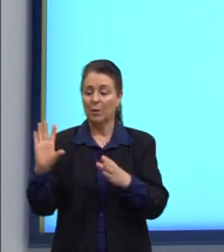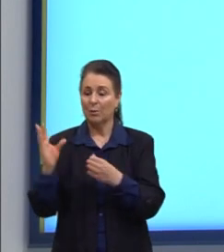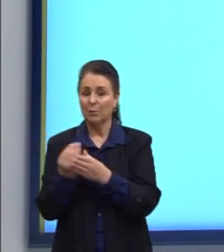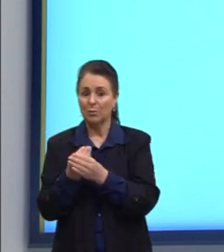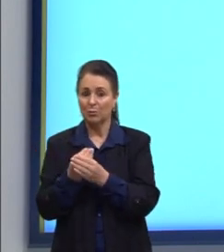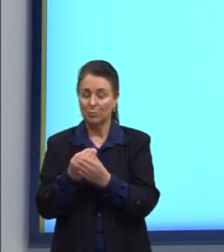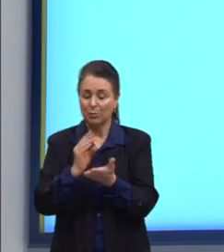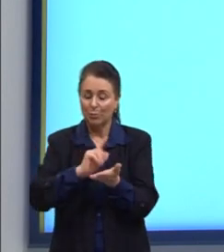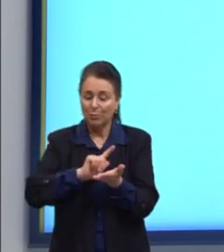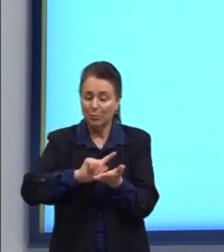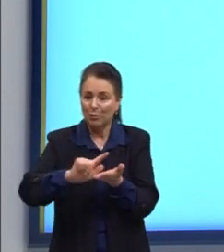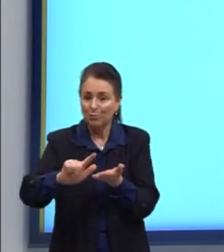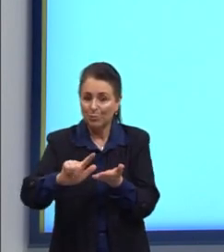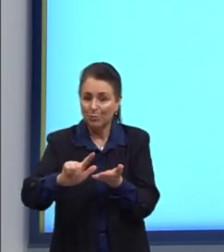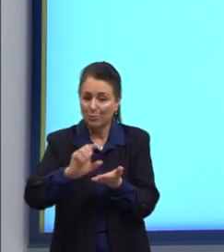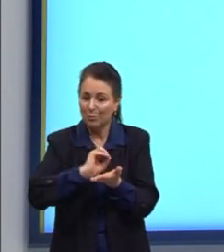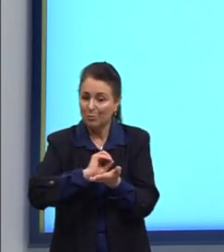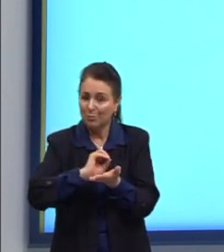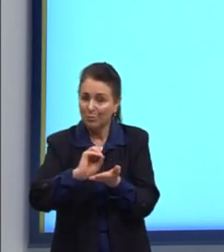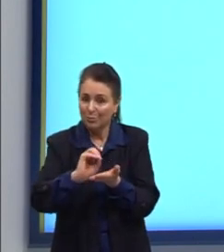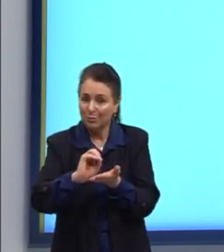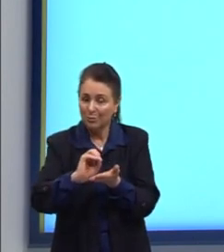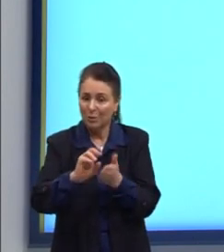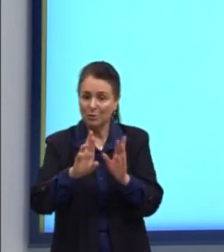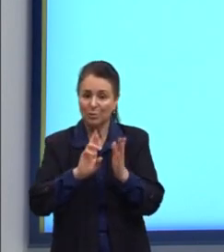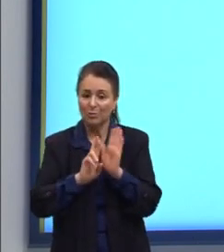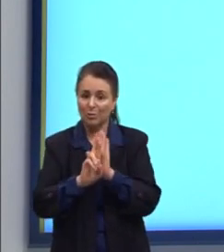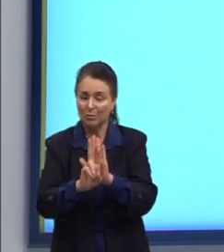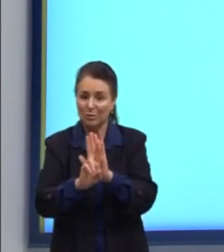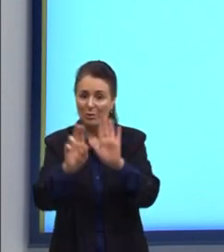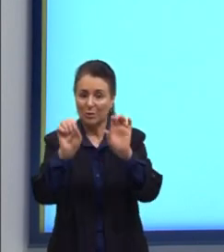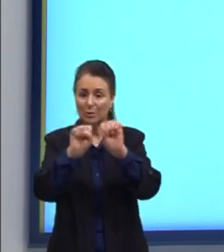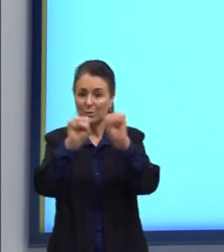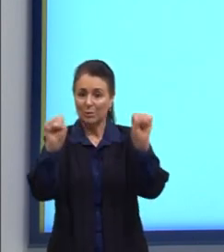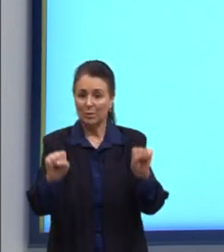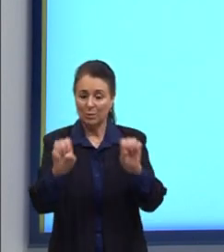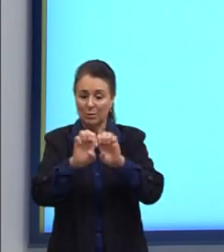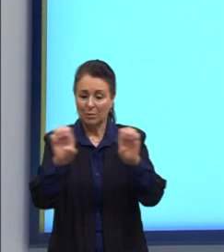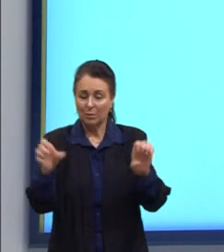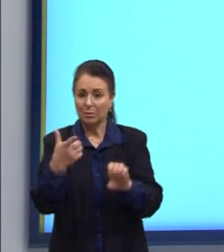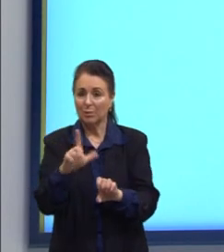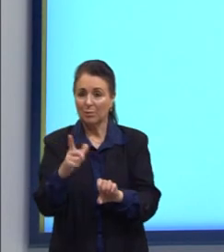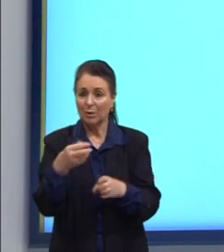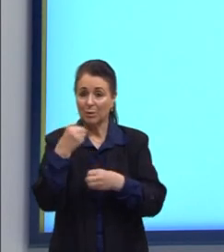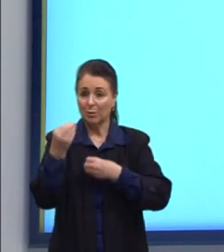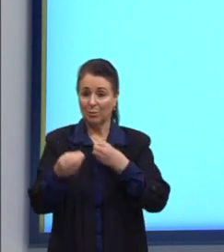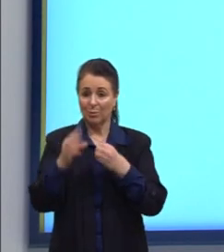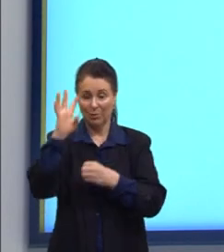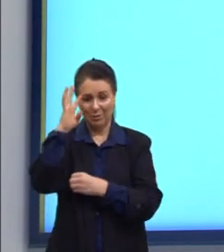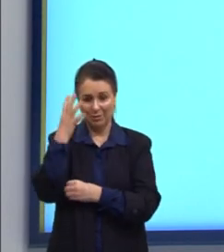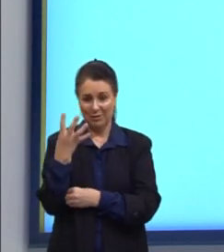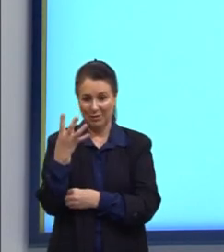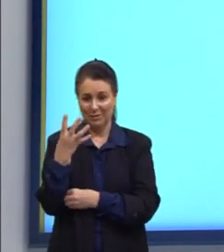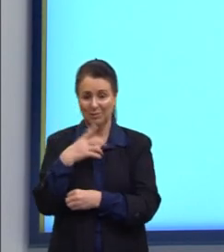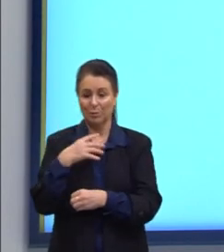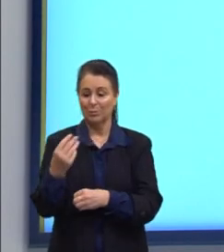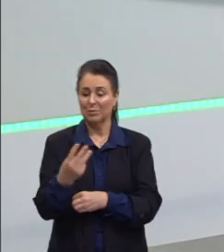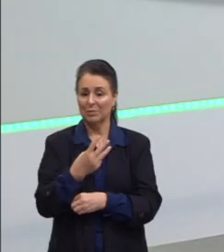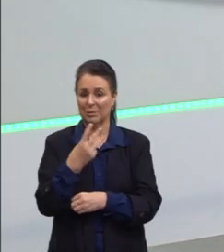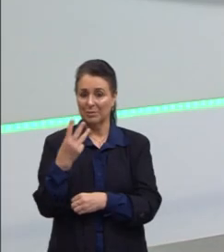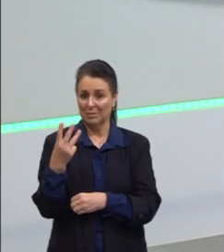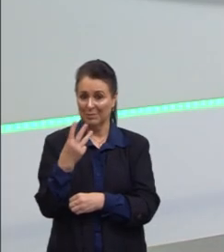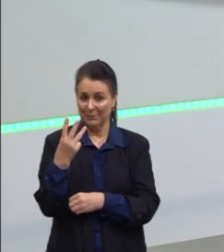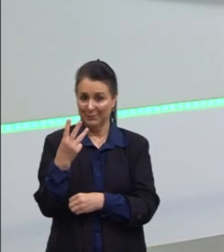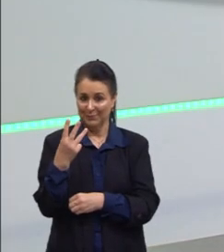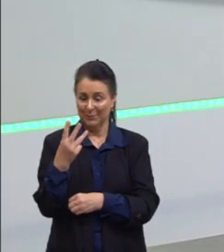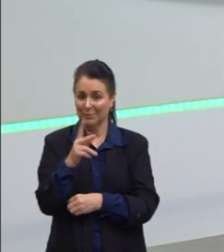vazio que a gente representa né nos sistemas ou nas equações que não possuem solução então esses são os três casos